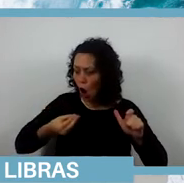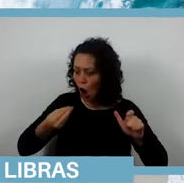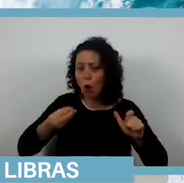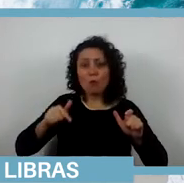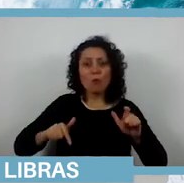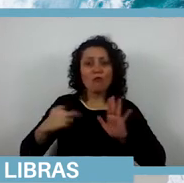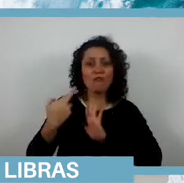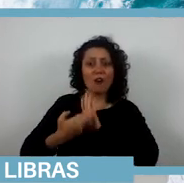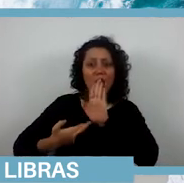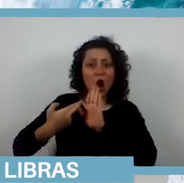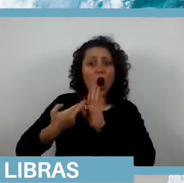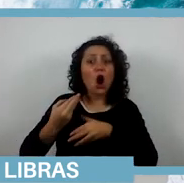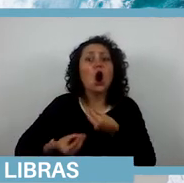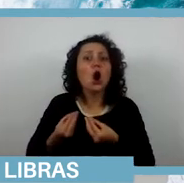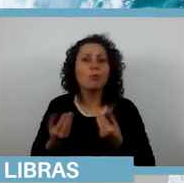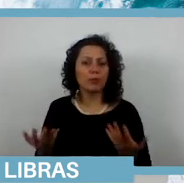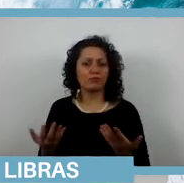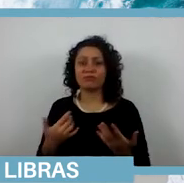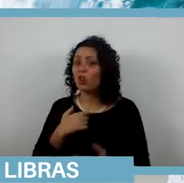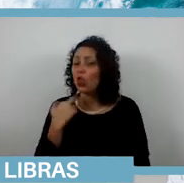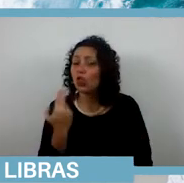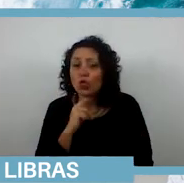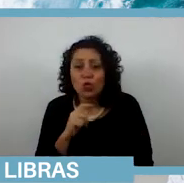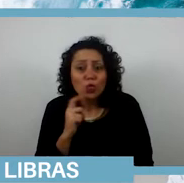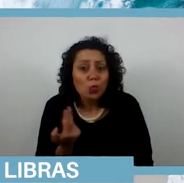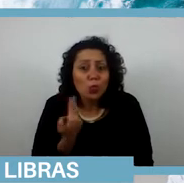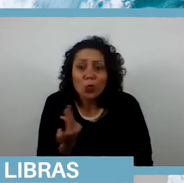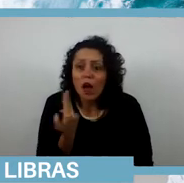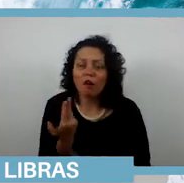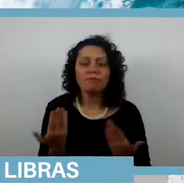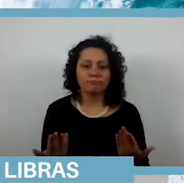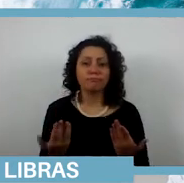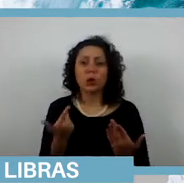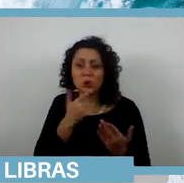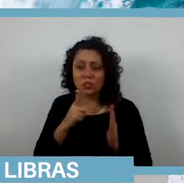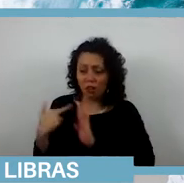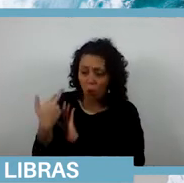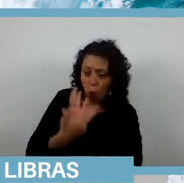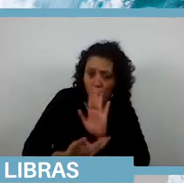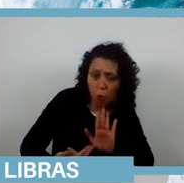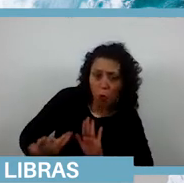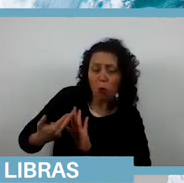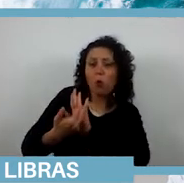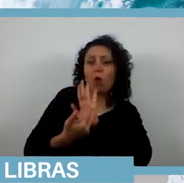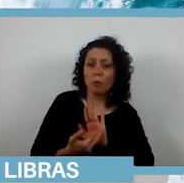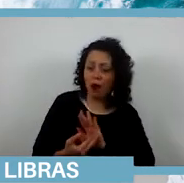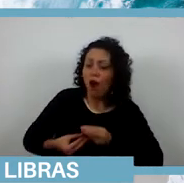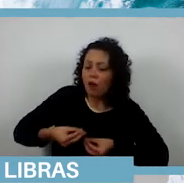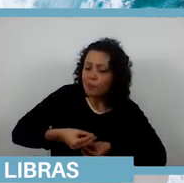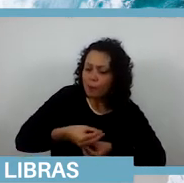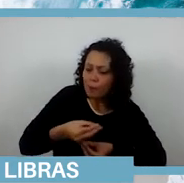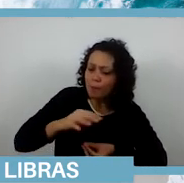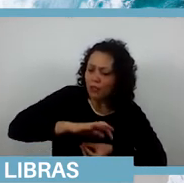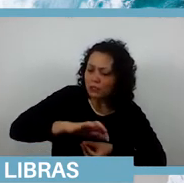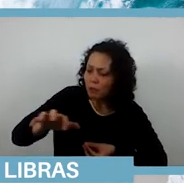a gente consegue tratar e dar uma modificação reciclado dá um grande desafio ainda né e eu não